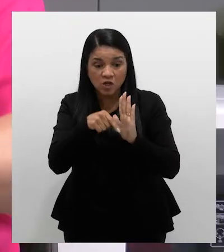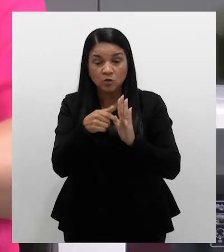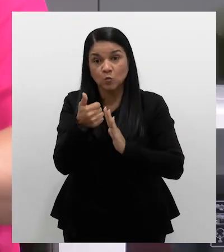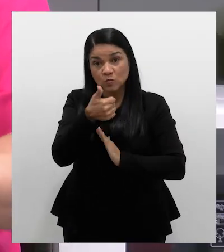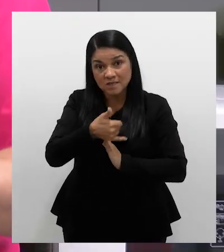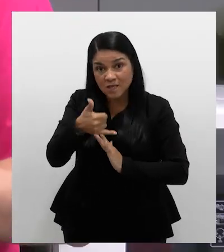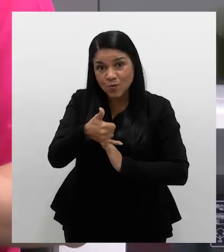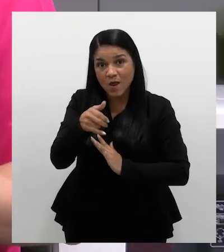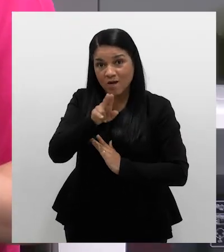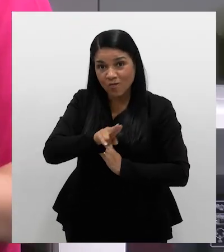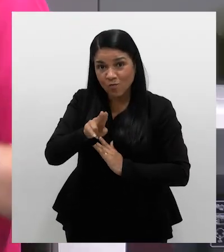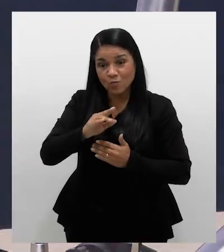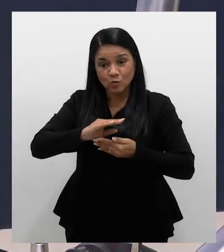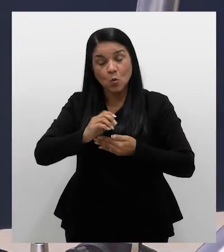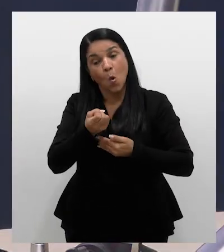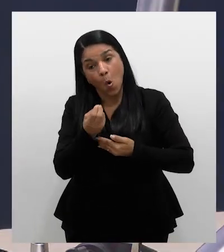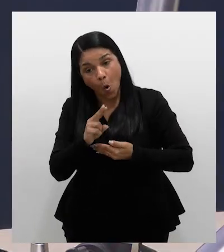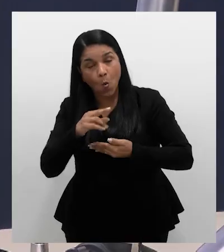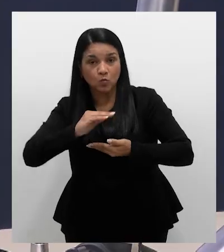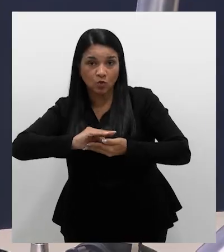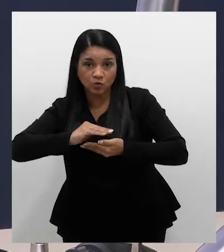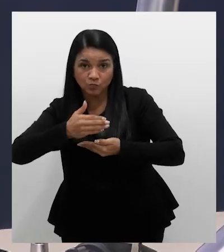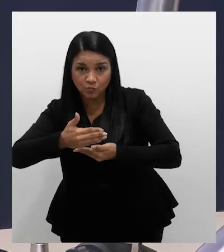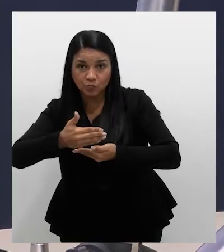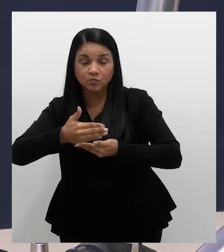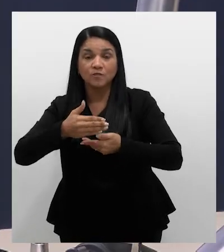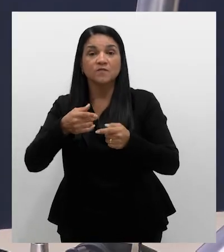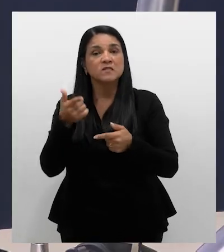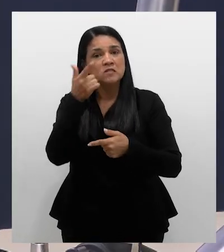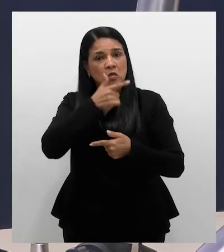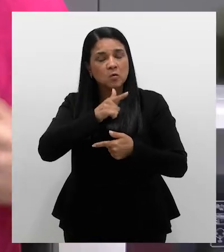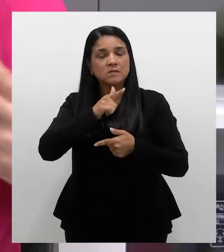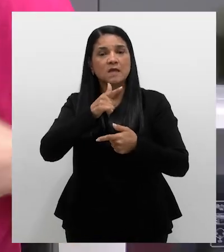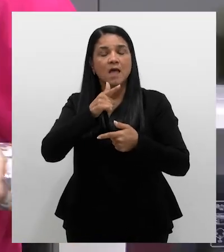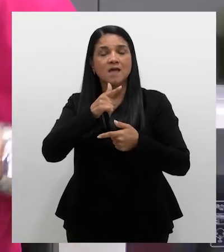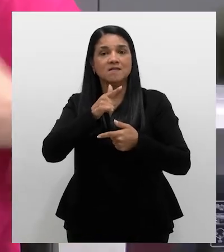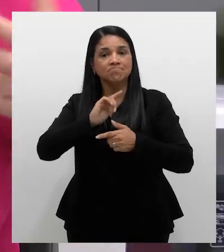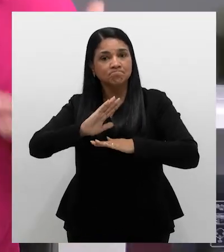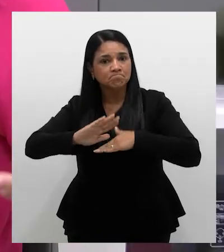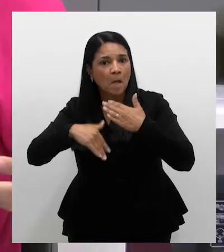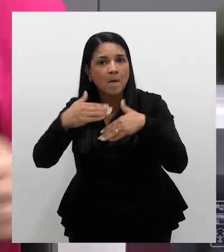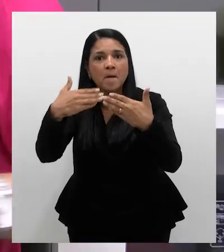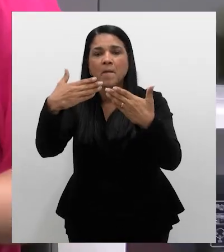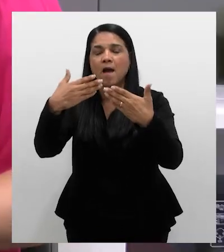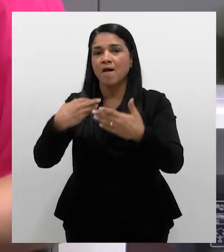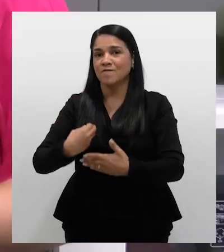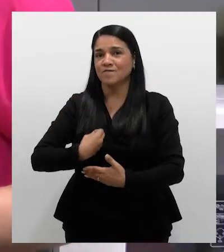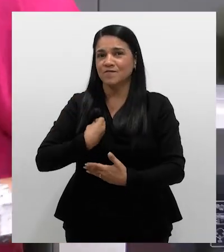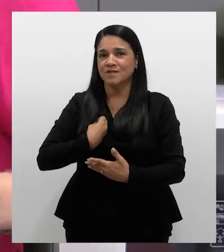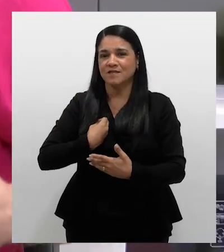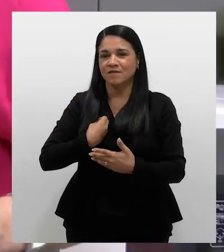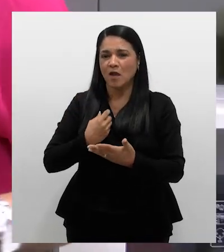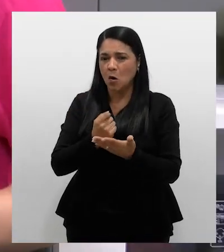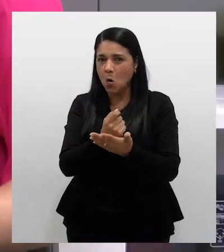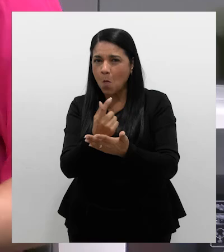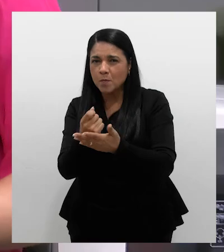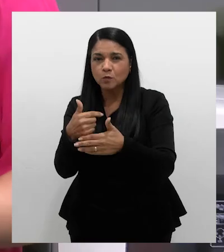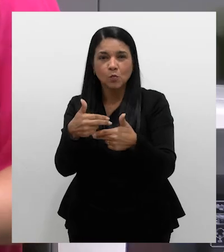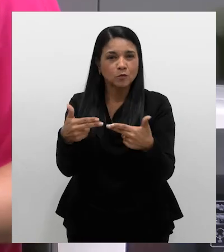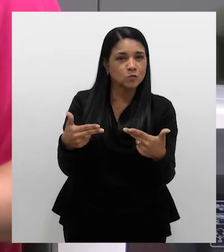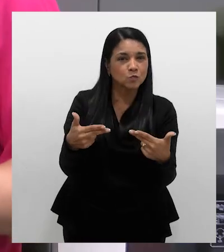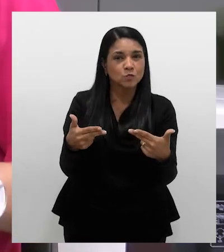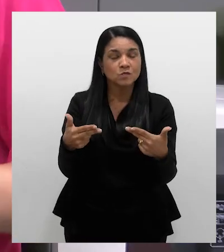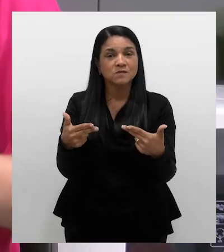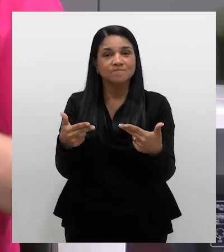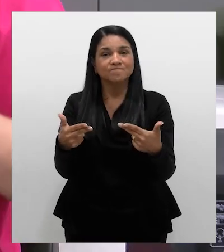um celular, exato. com o notebook, né? Aí consegue dar uma abençoada na vida, aí já vai Sim. melhorando equipamentos, Isso.